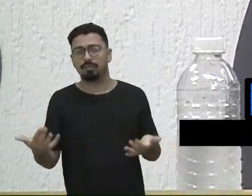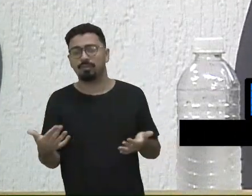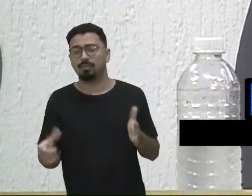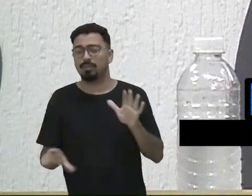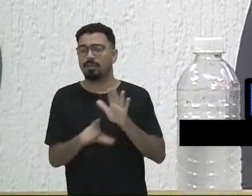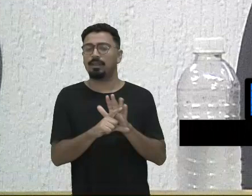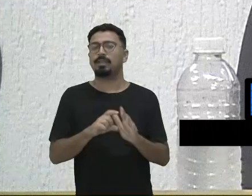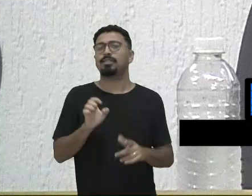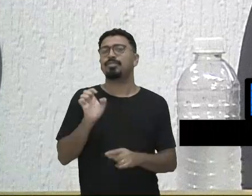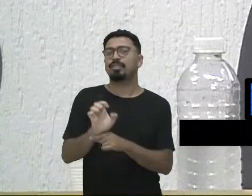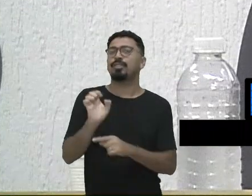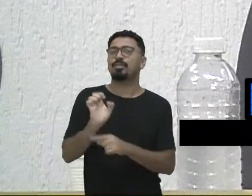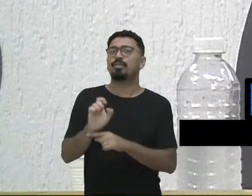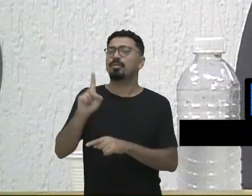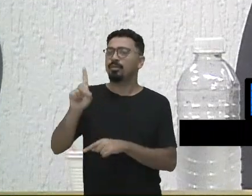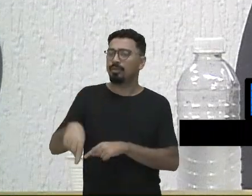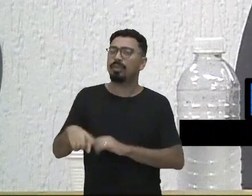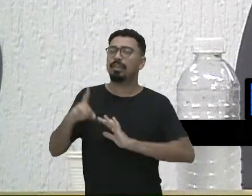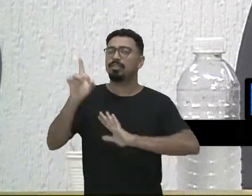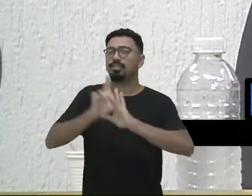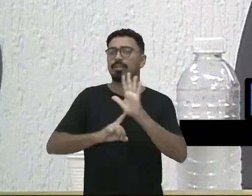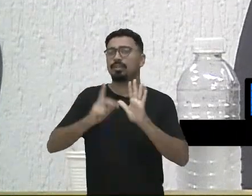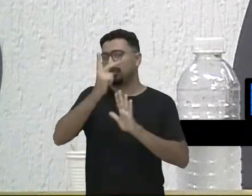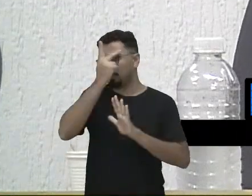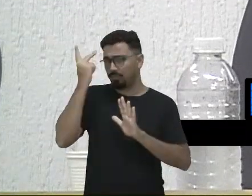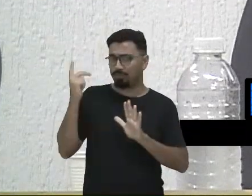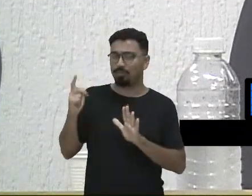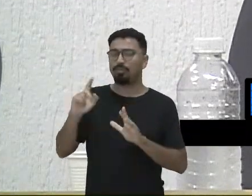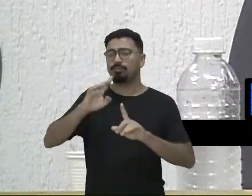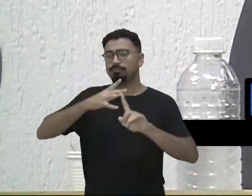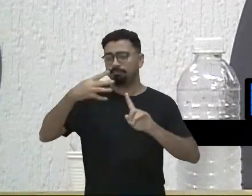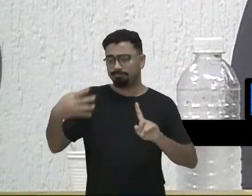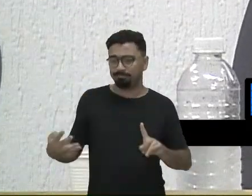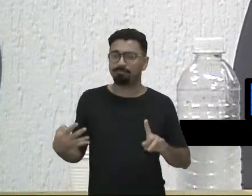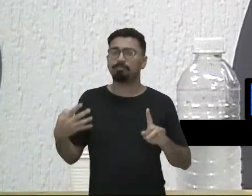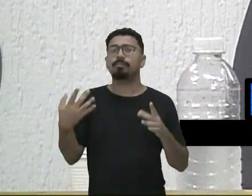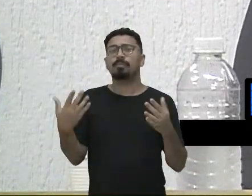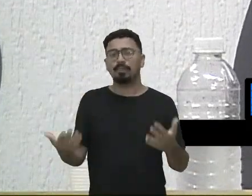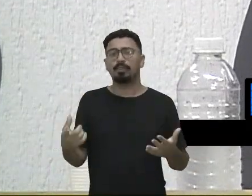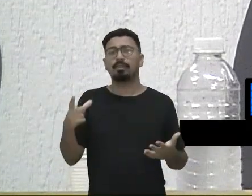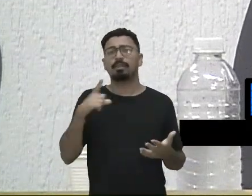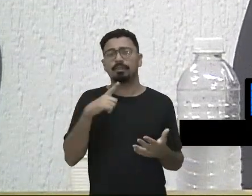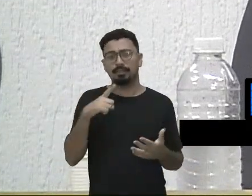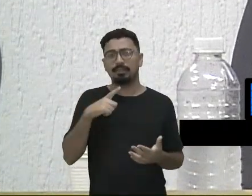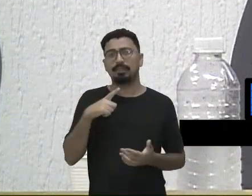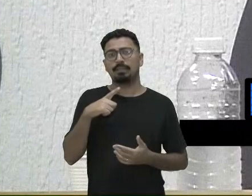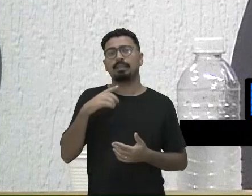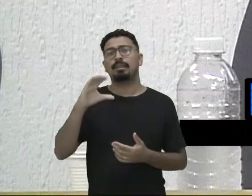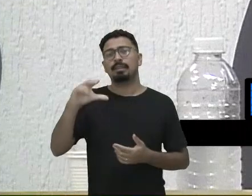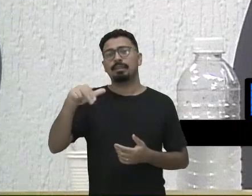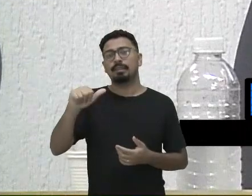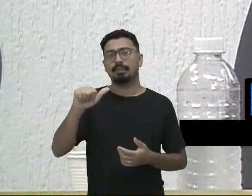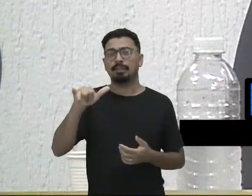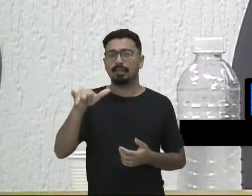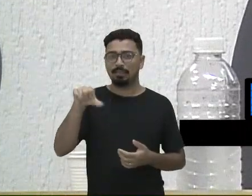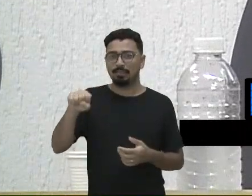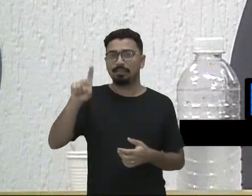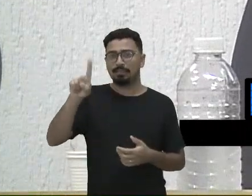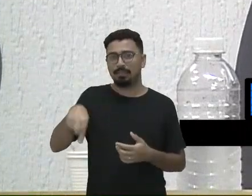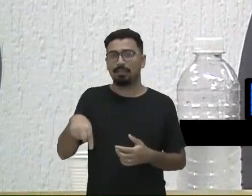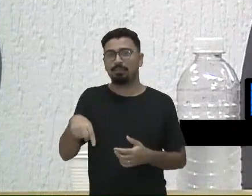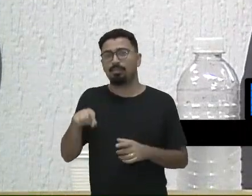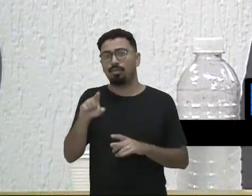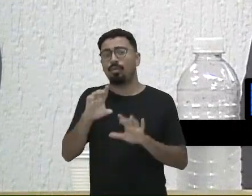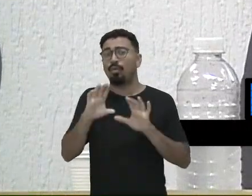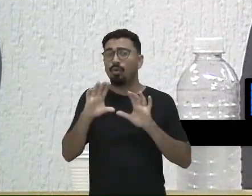estadual que fala sobre exercício dos direitos das pessoas LGBTQIAP+, temos o CNAS que fala sobre o Conselho Nacional da Assistência Social, temos